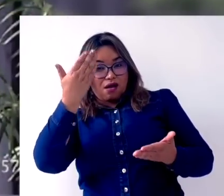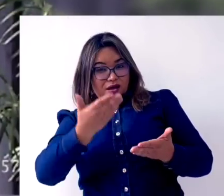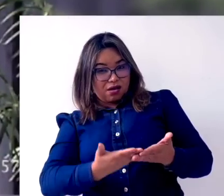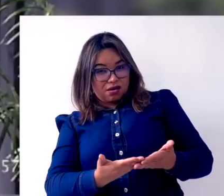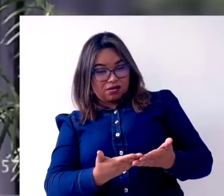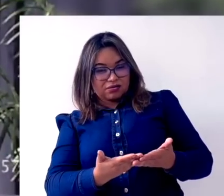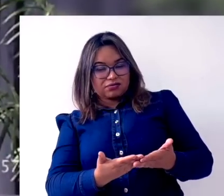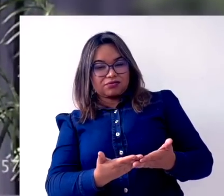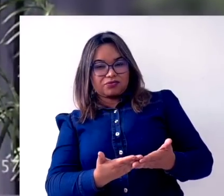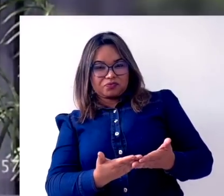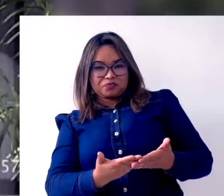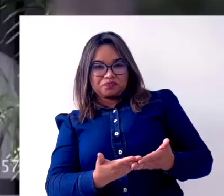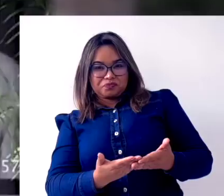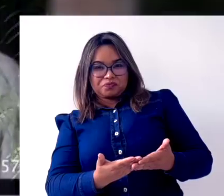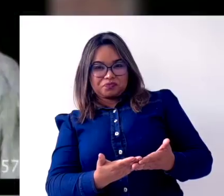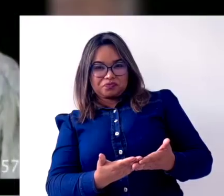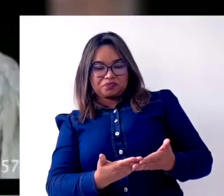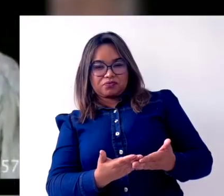modo ou de outro.